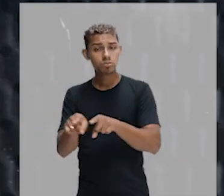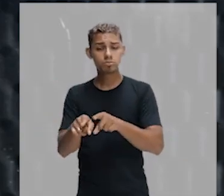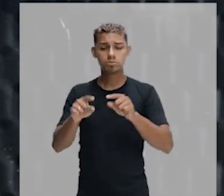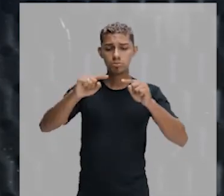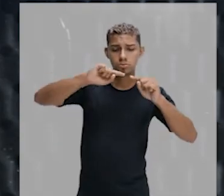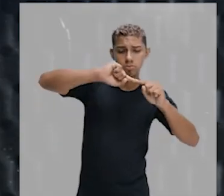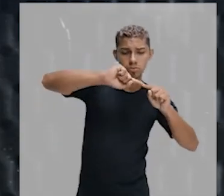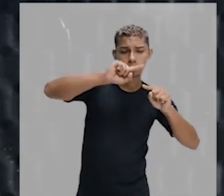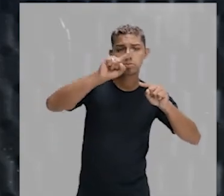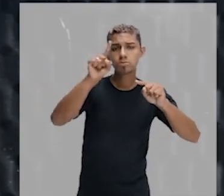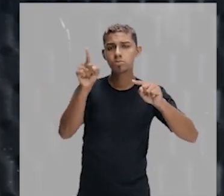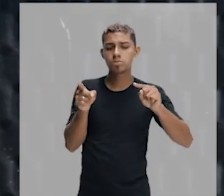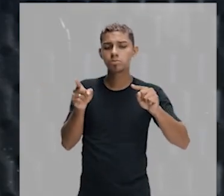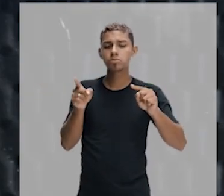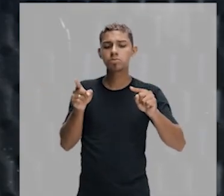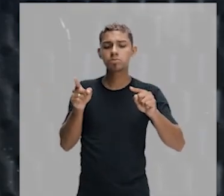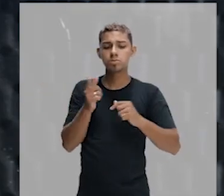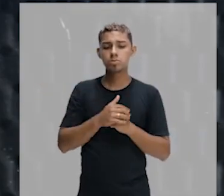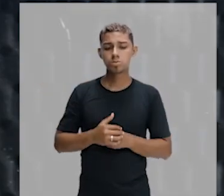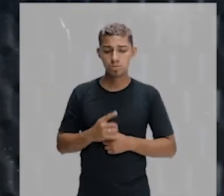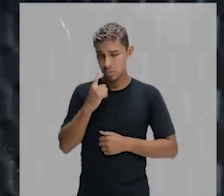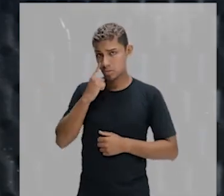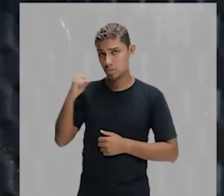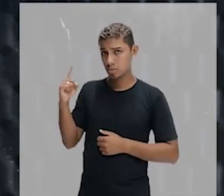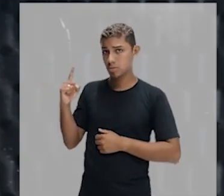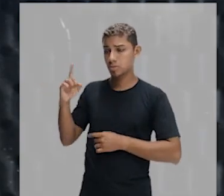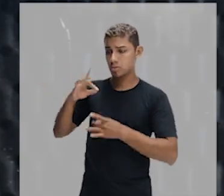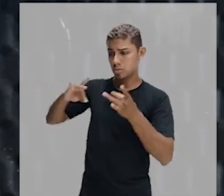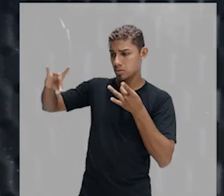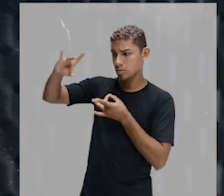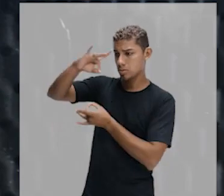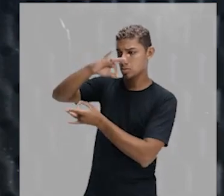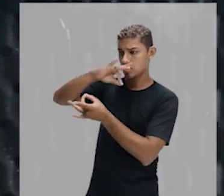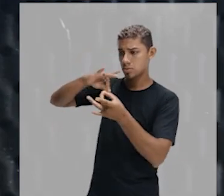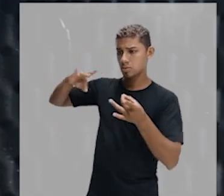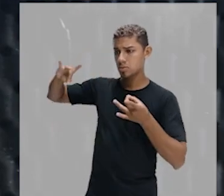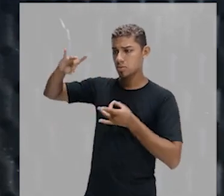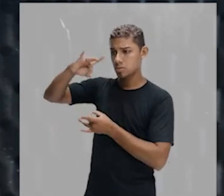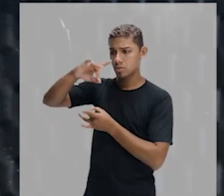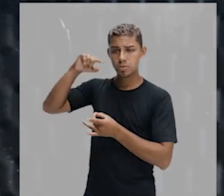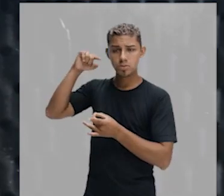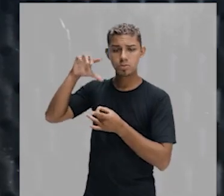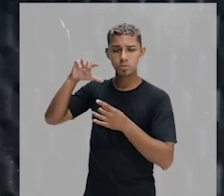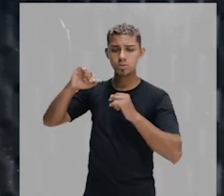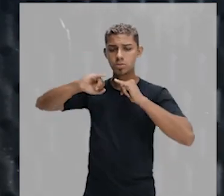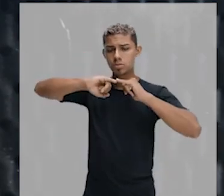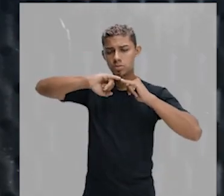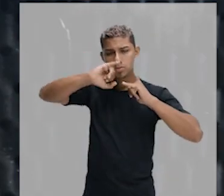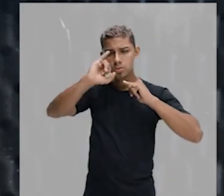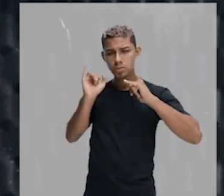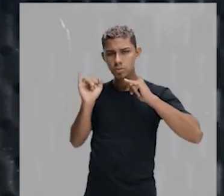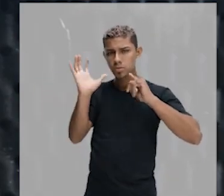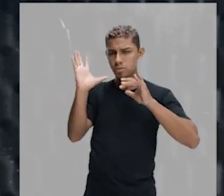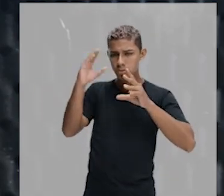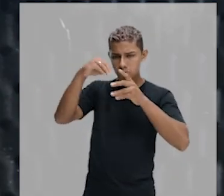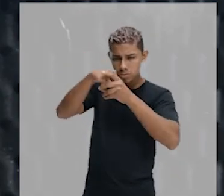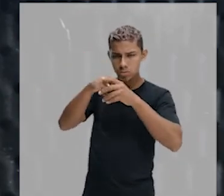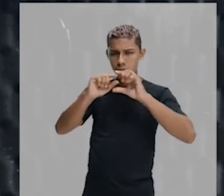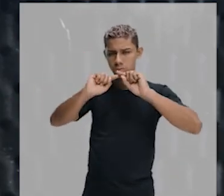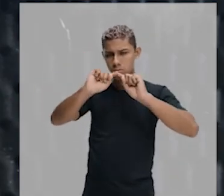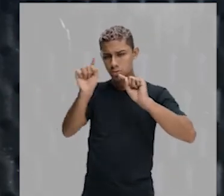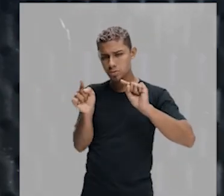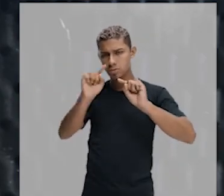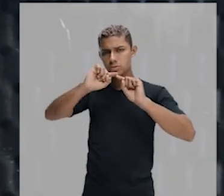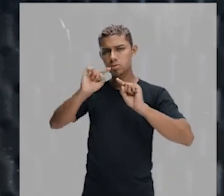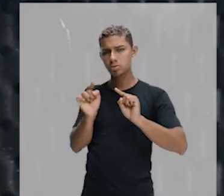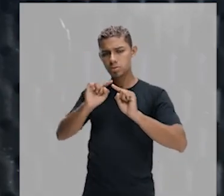que esses astros celestes, eles estão ali na superfície interna dessa esfera, certo? Que nós chamamos de